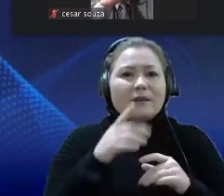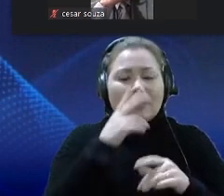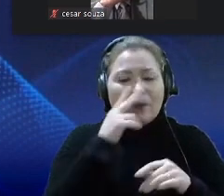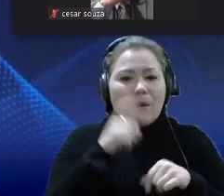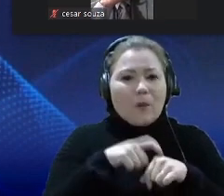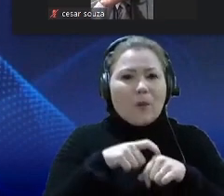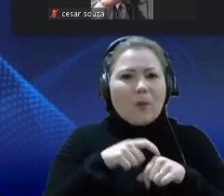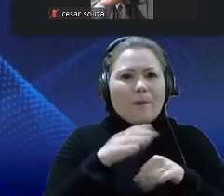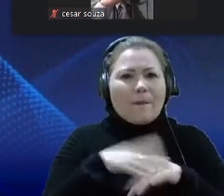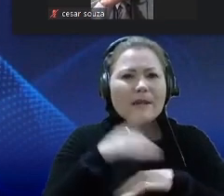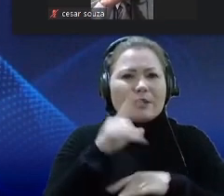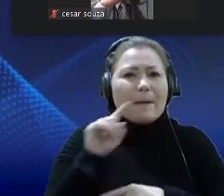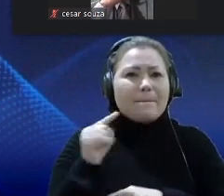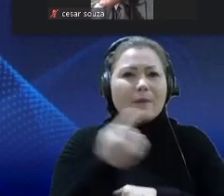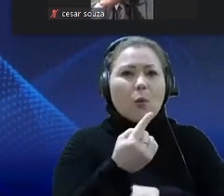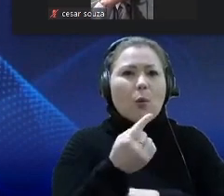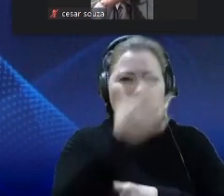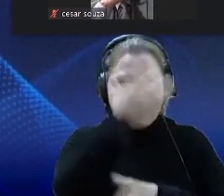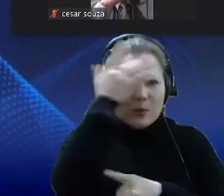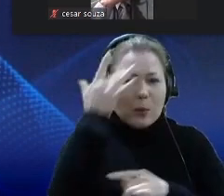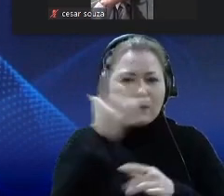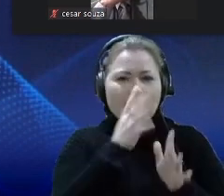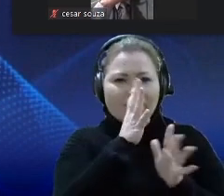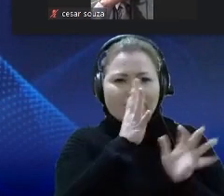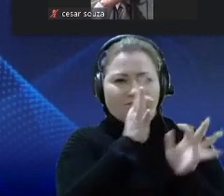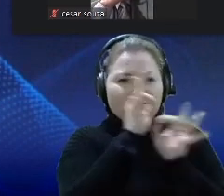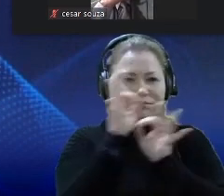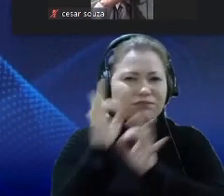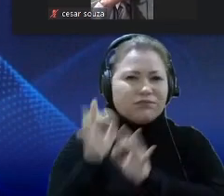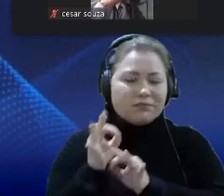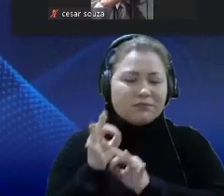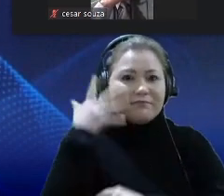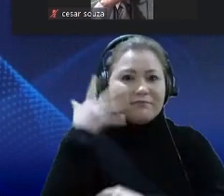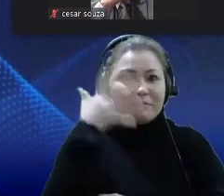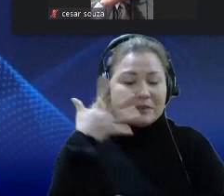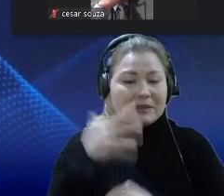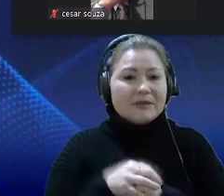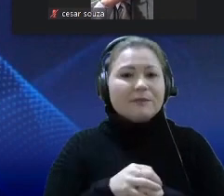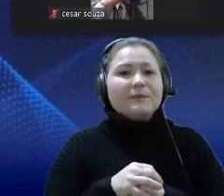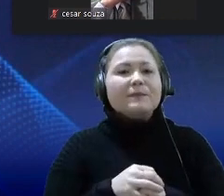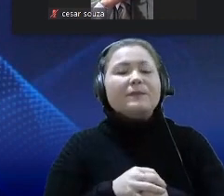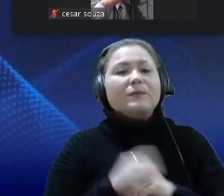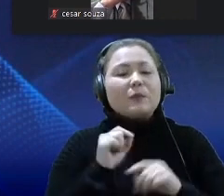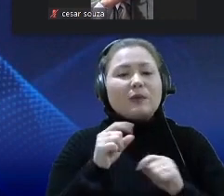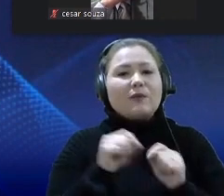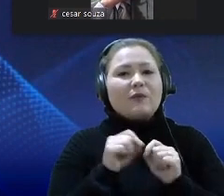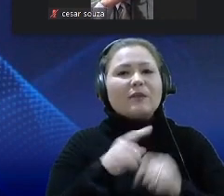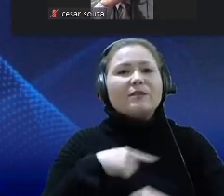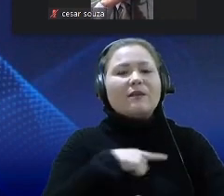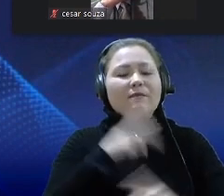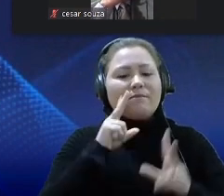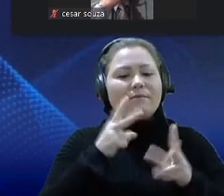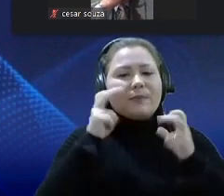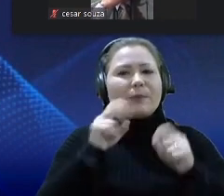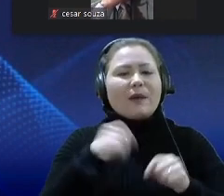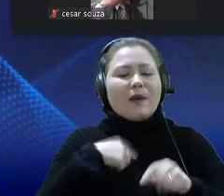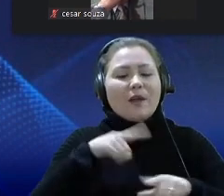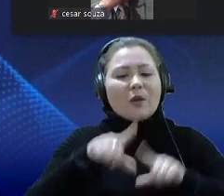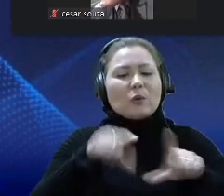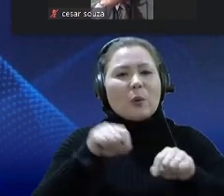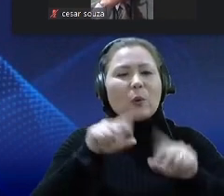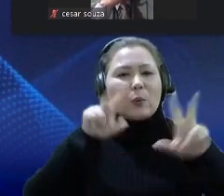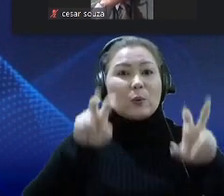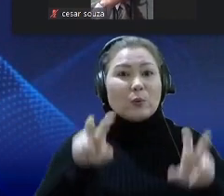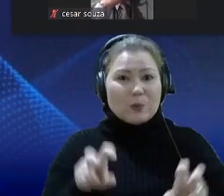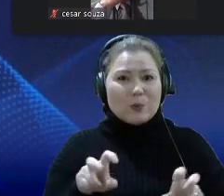simultaneamente mais de 1000 pessoas acompanhando esse painel, o que nos faz ver que escolhemos os